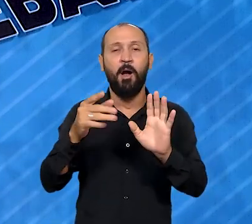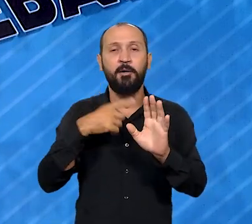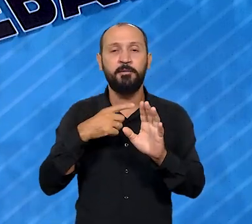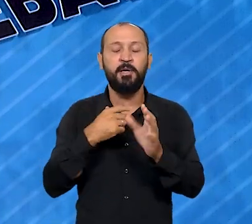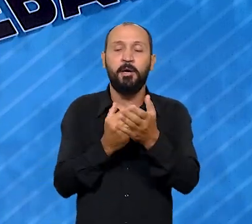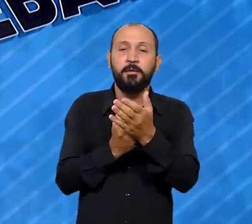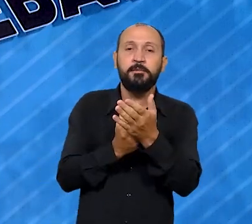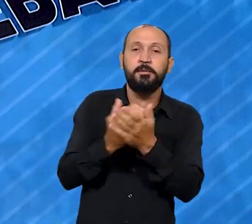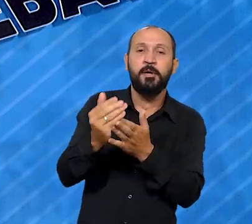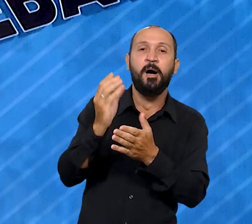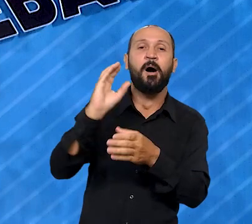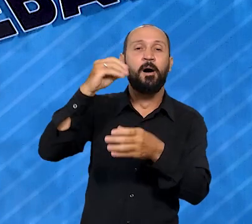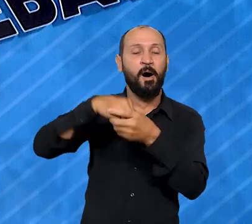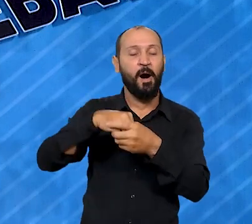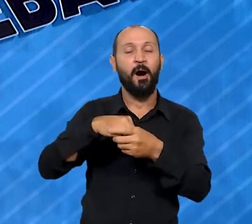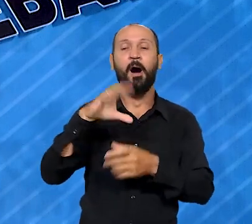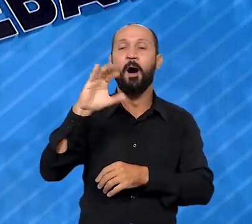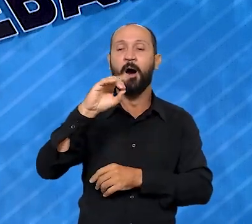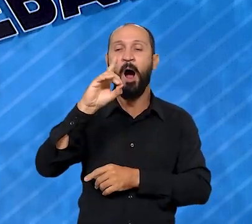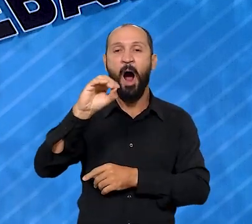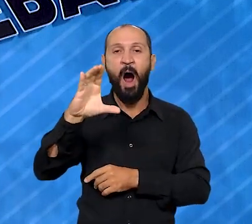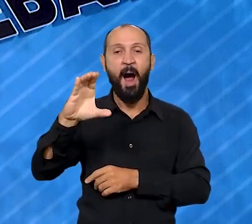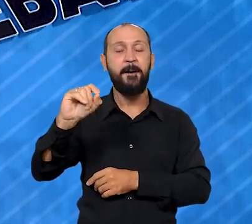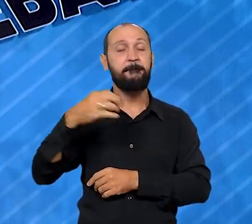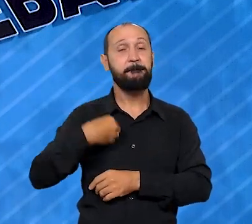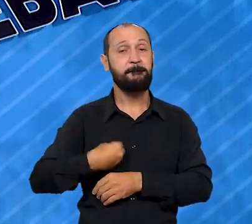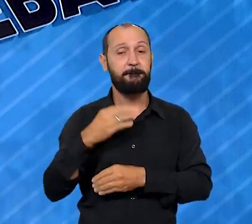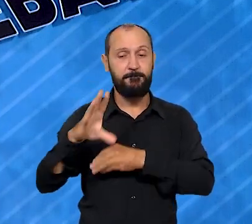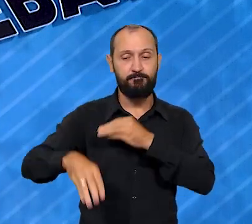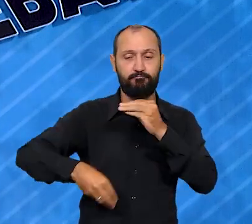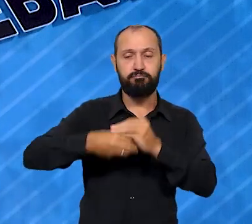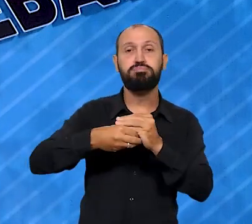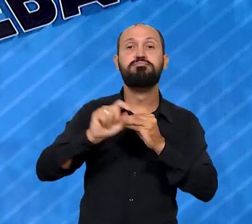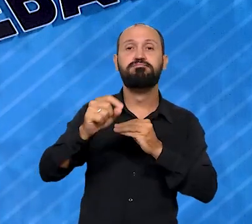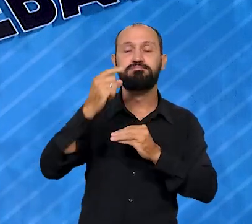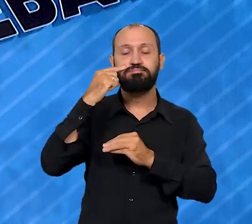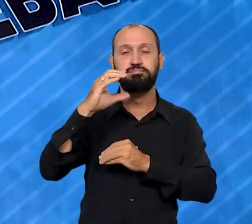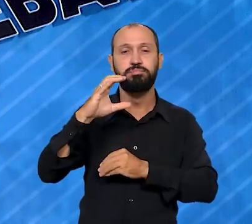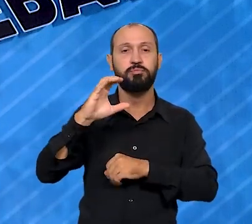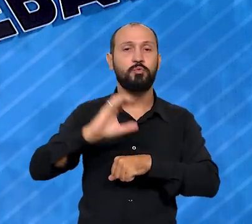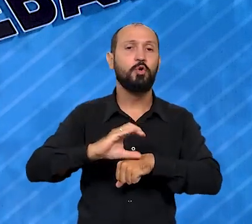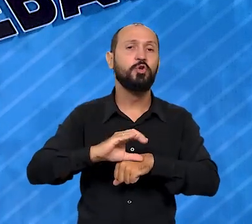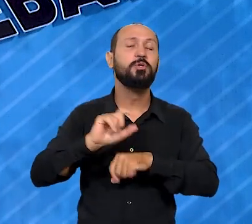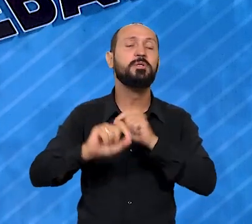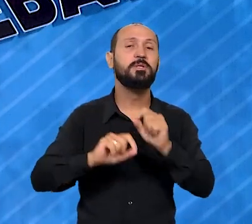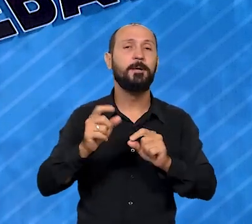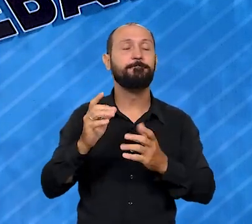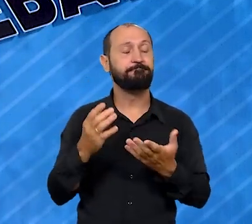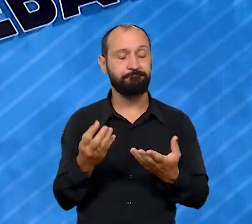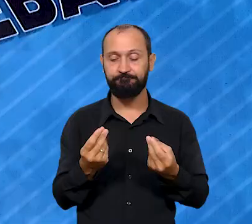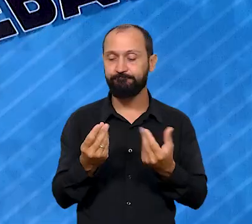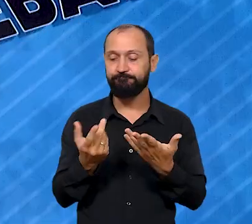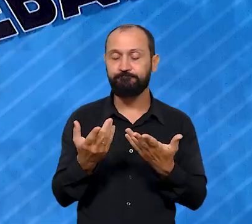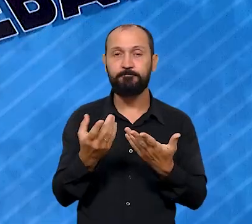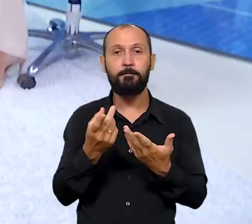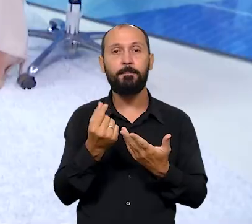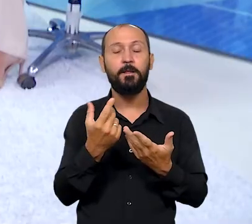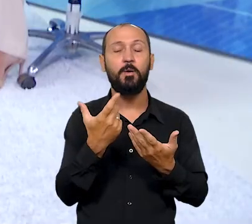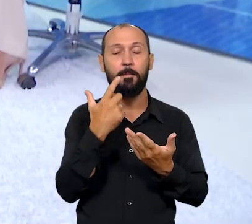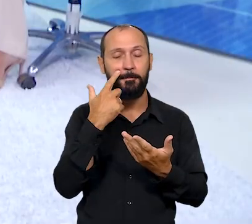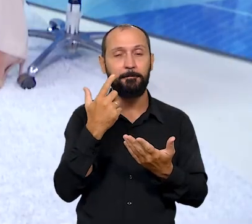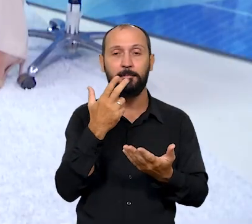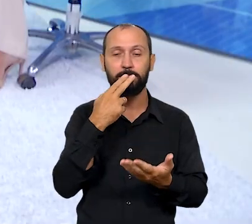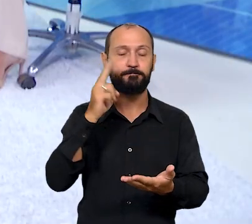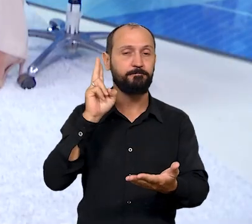foi sancionada e ela entrou dentro do Código de Defesa do Consumidor, passou a fazer parte do Código de Defesa do Consumidor, que é a nossa,